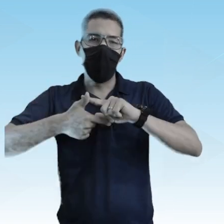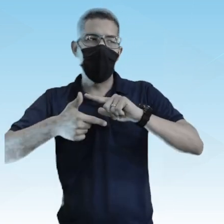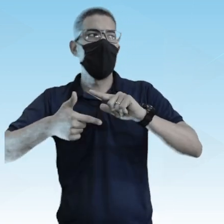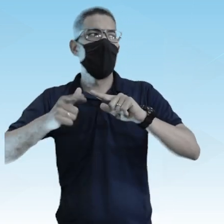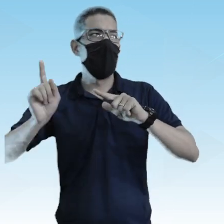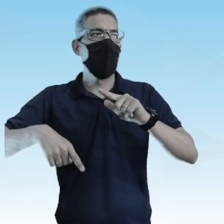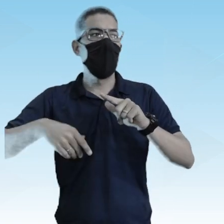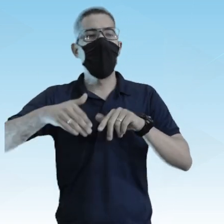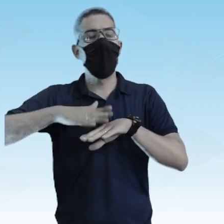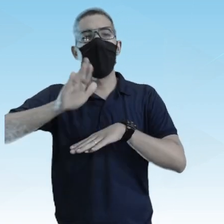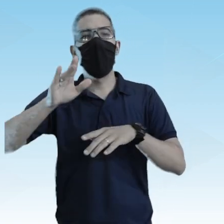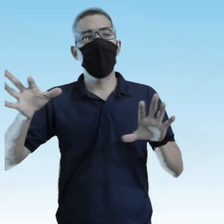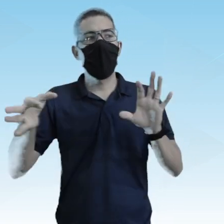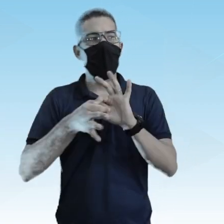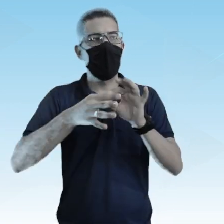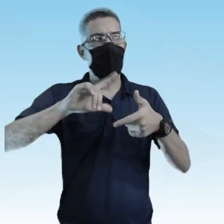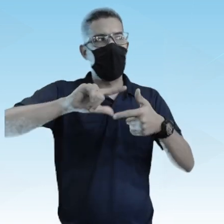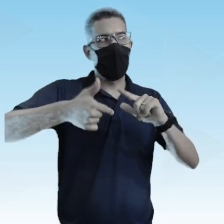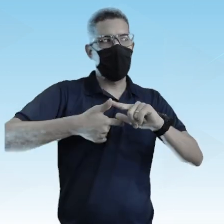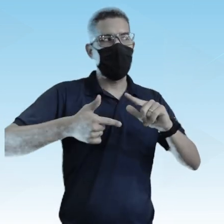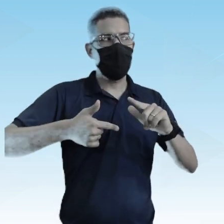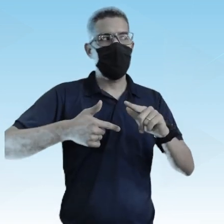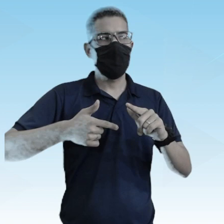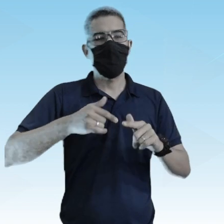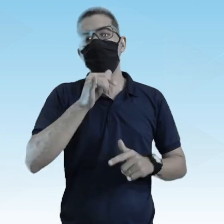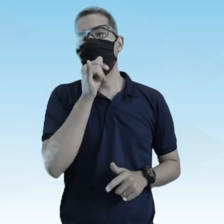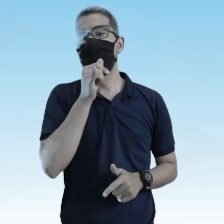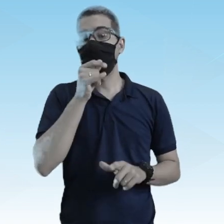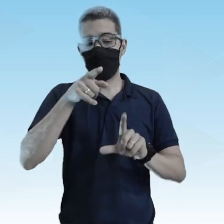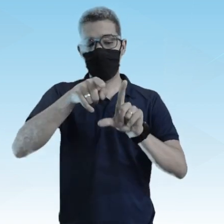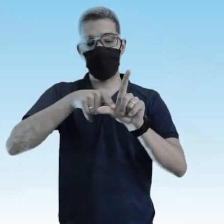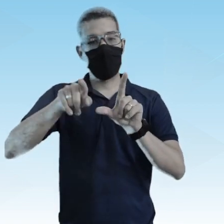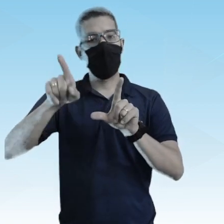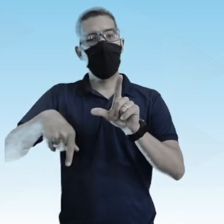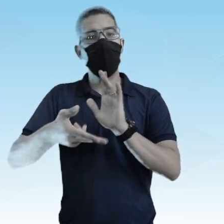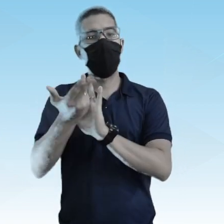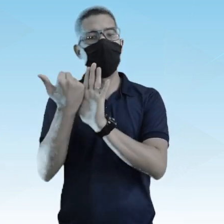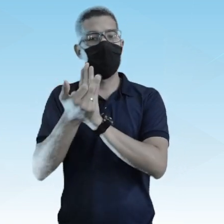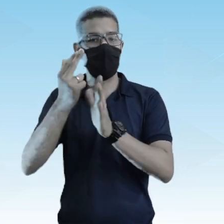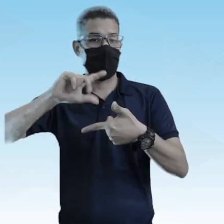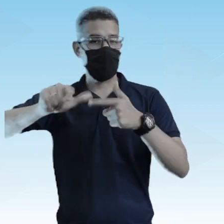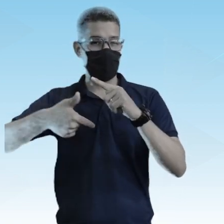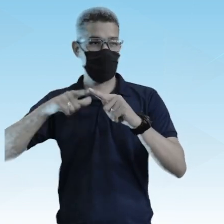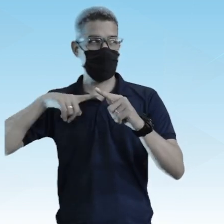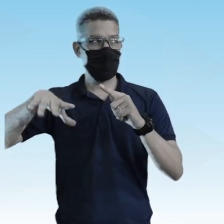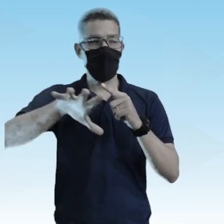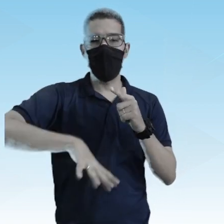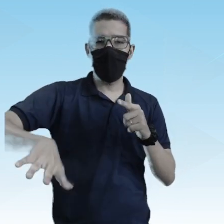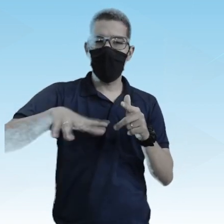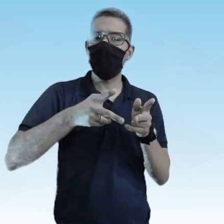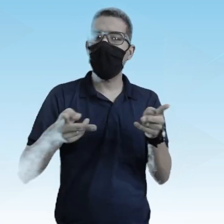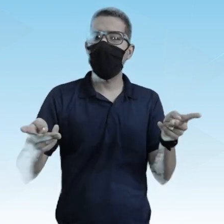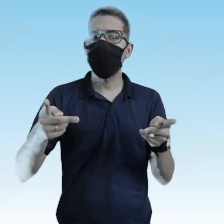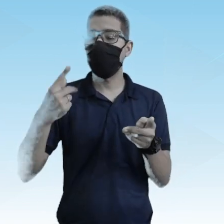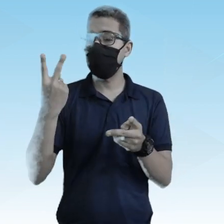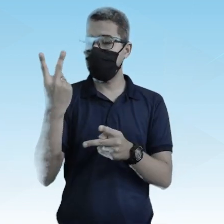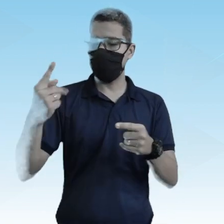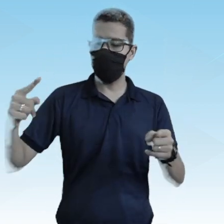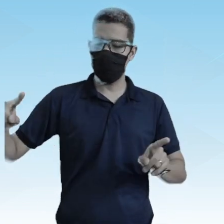à geometria, tá? O conceito de ângulo, né, o ângulo é a figura geométrica delimitada no plano por duas